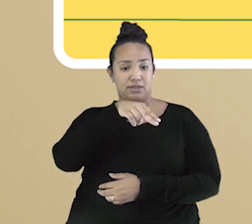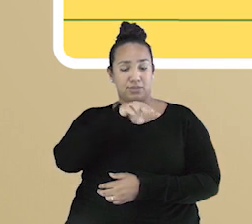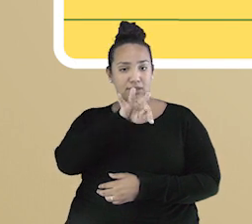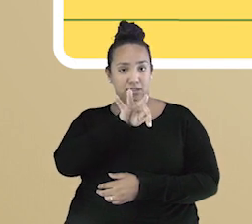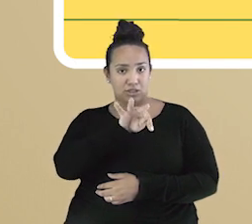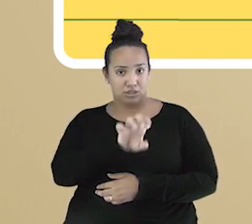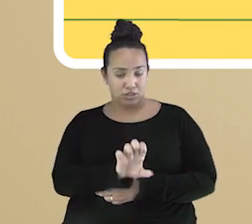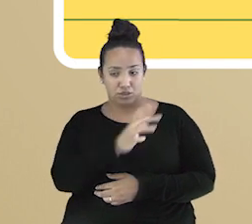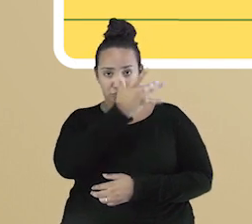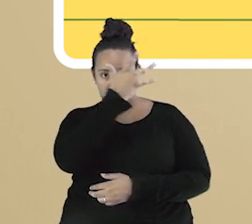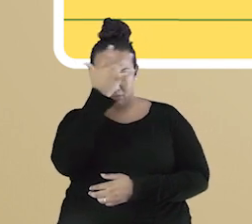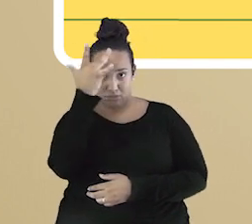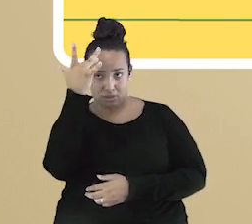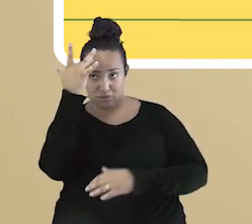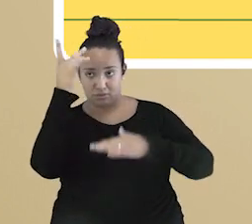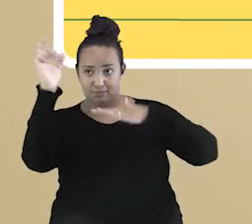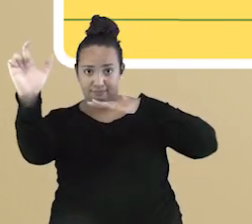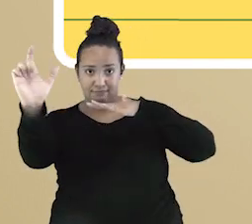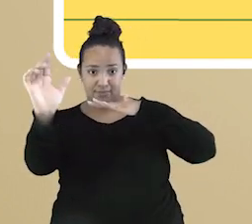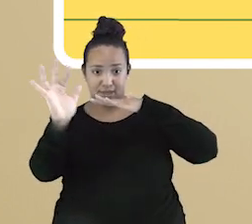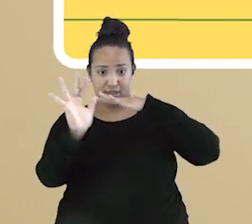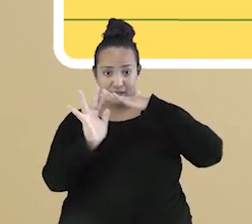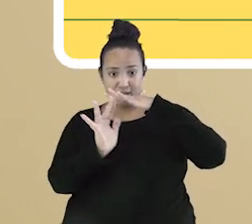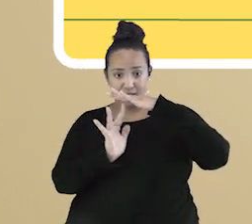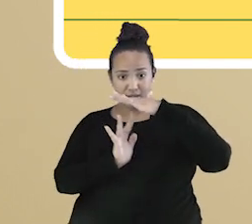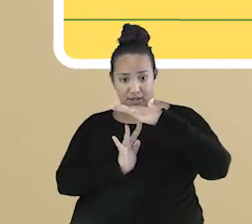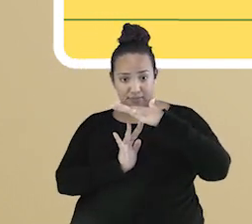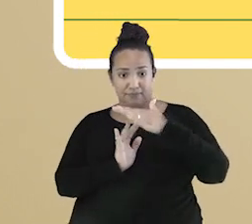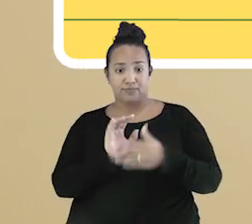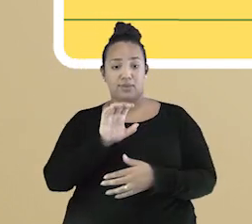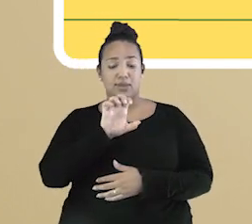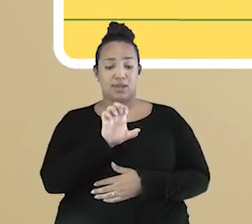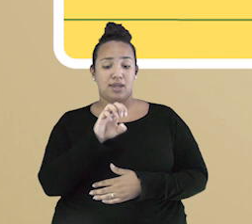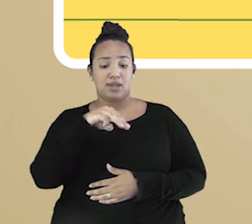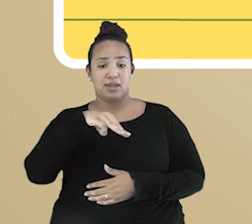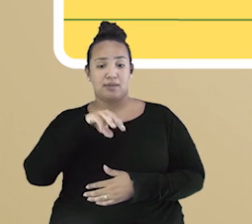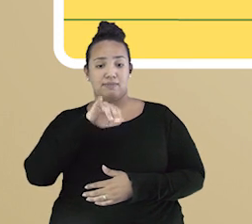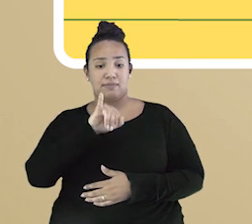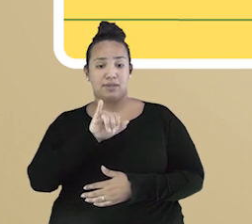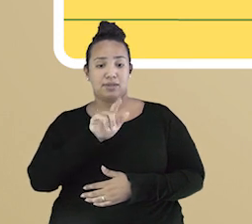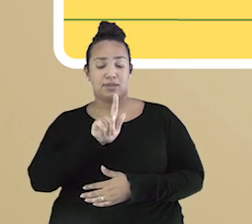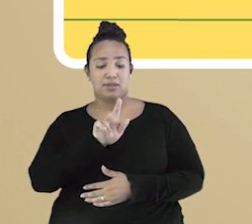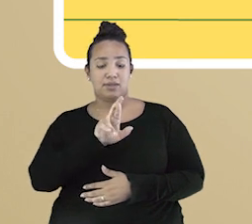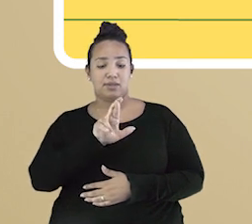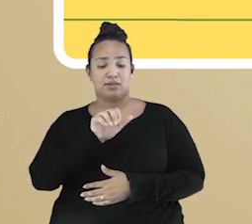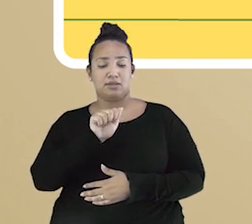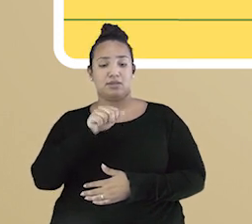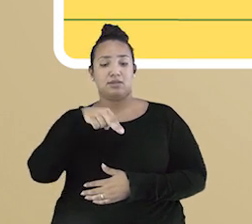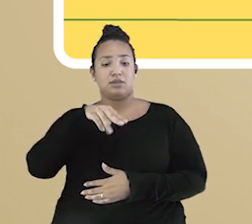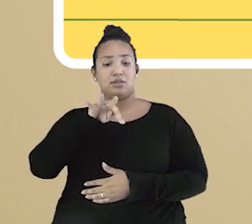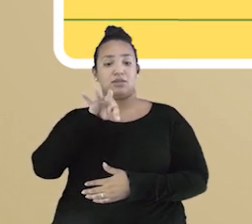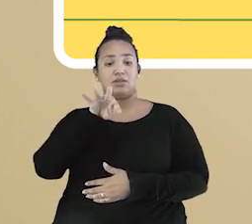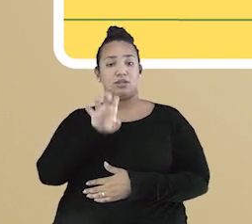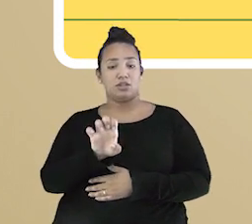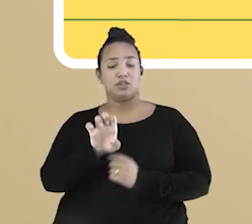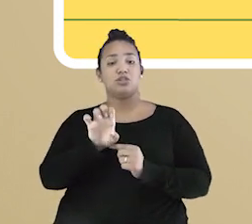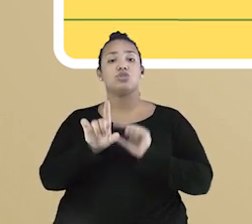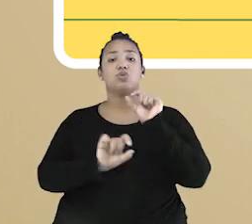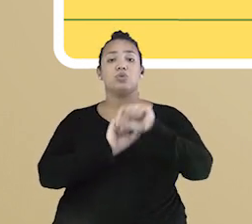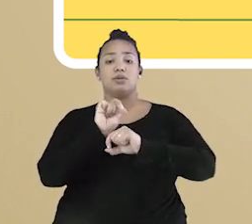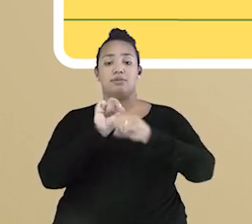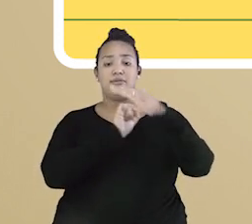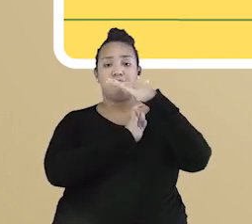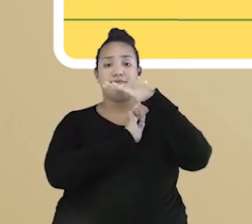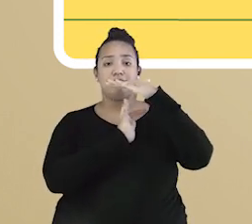local são chamadas de imigrantes, e as pessoas que vão embora de um determinado local são chamadas